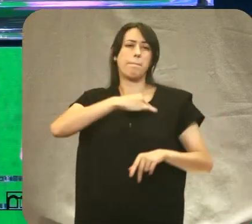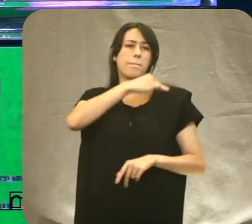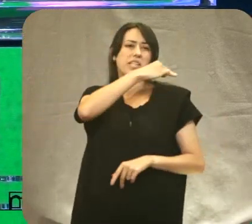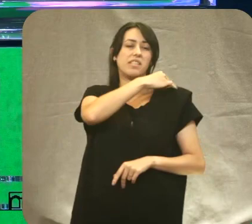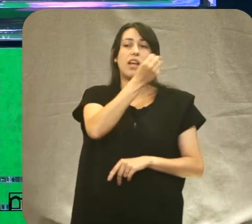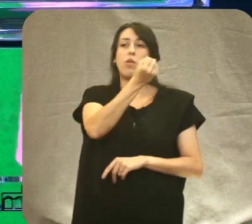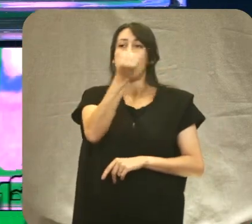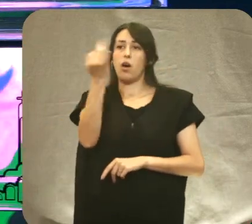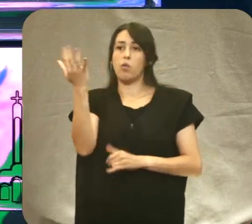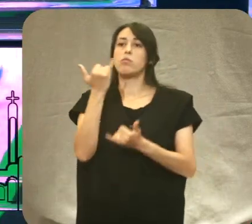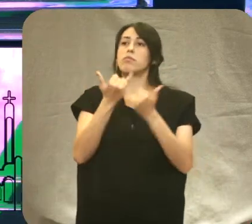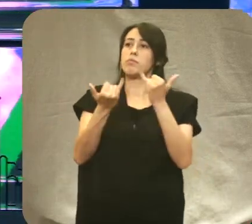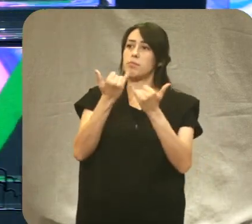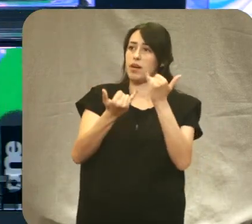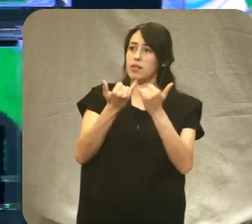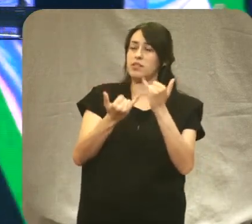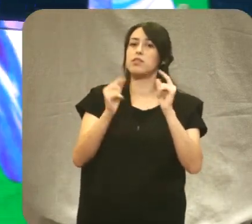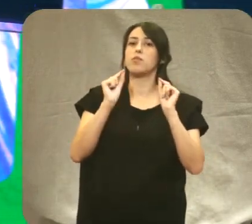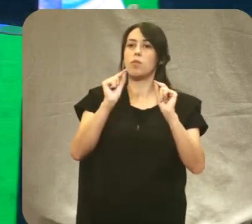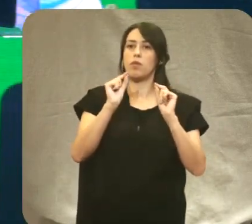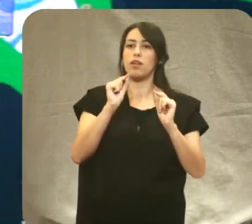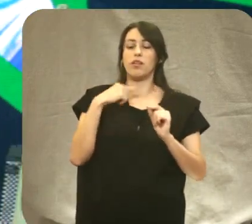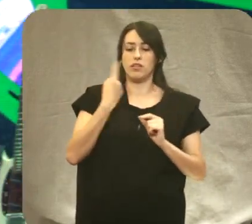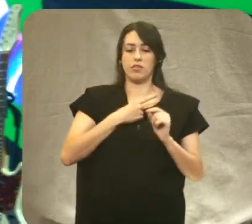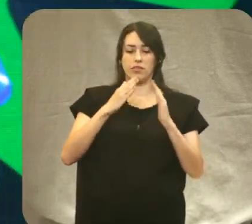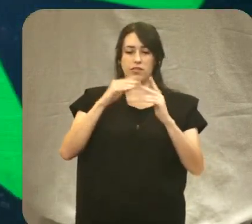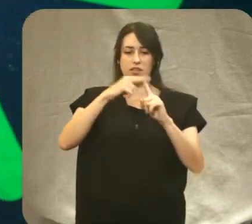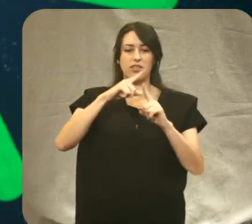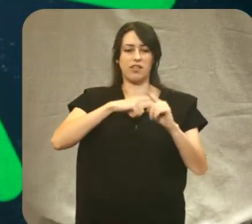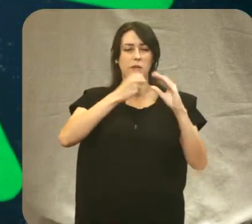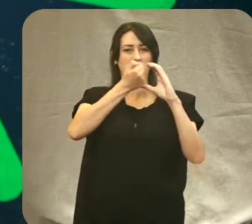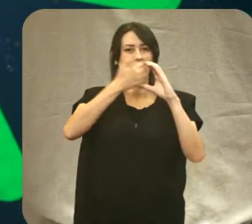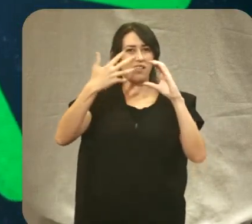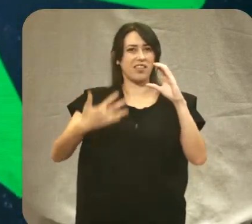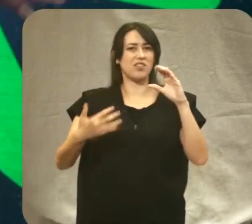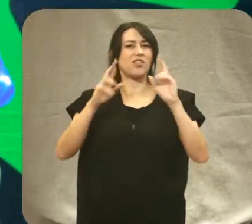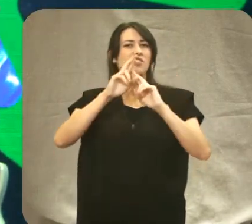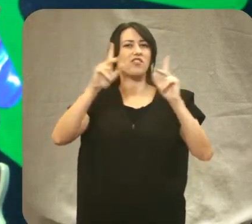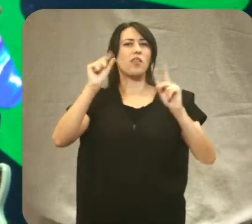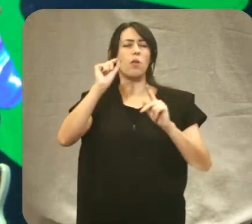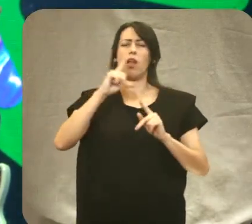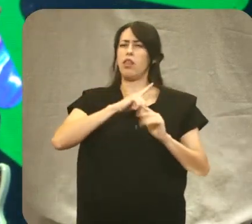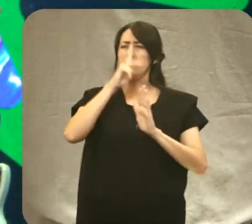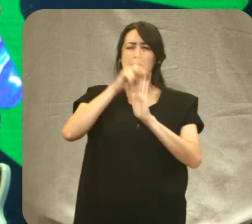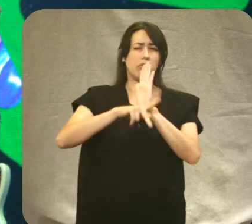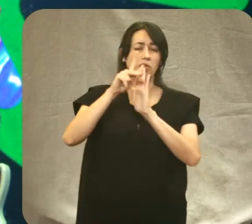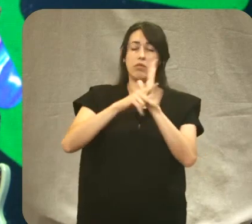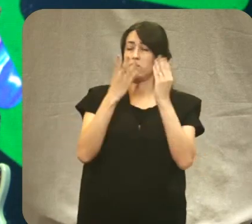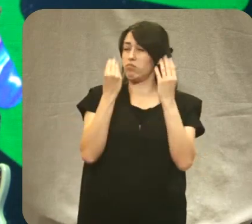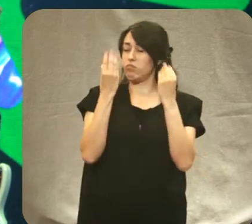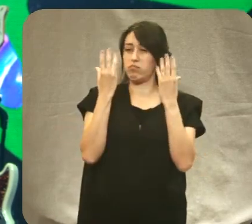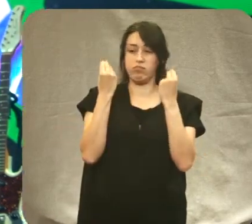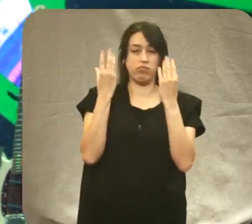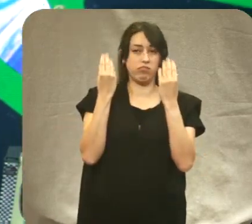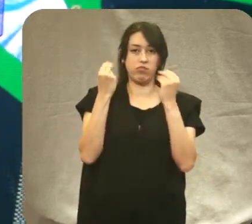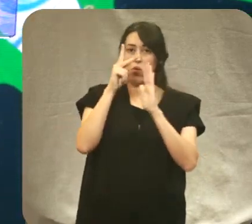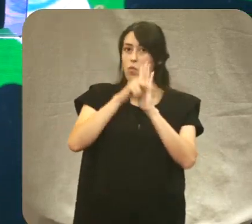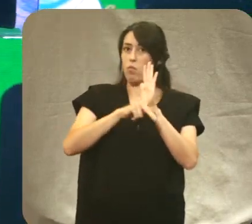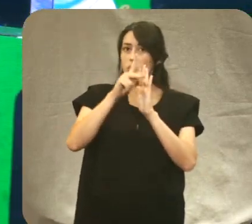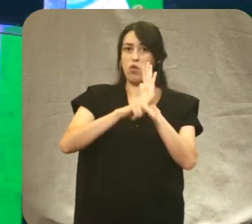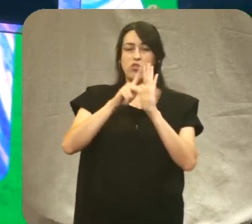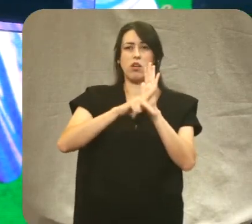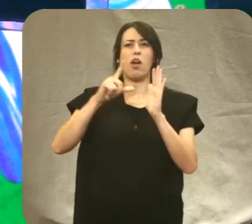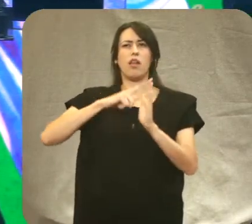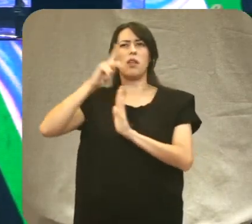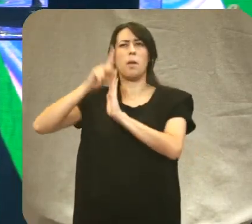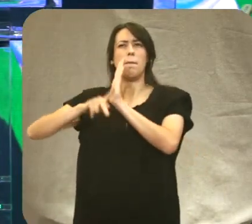parecidos. A nossa igreja tem uma característica peculiar. Tem projeto para tudo que você pode imaginar. Eu não sei quantos projetos só de